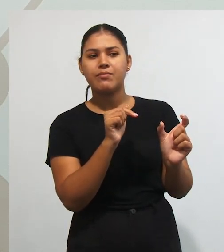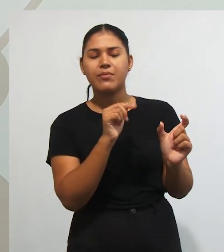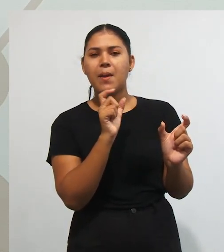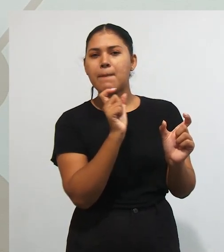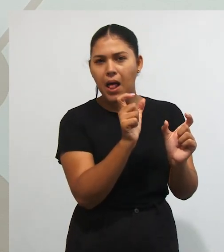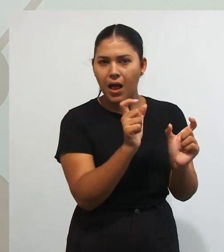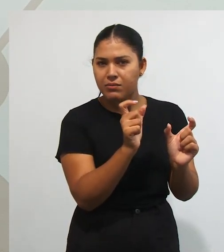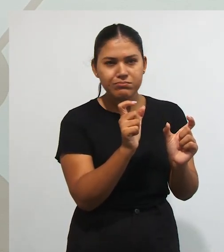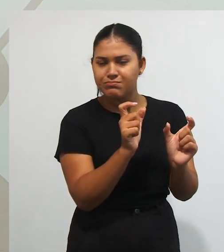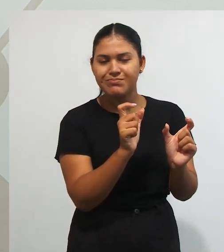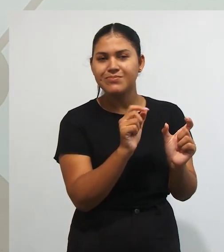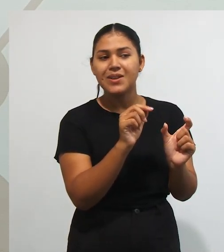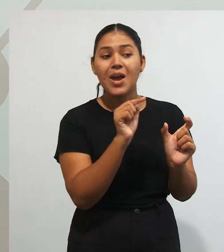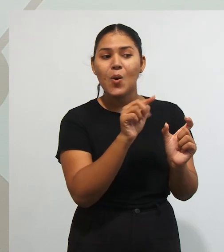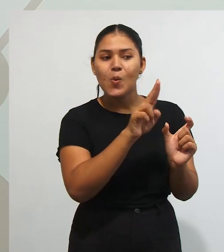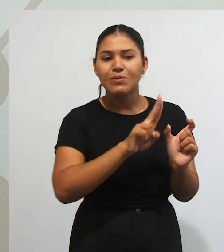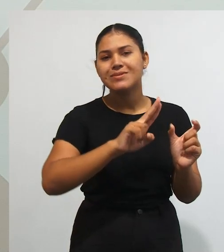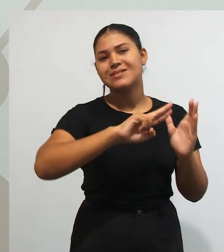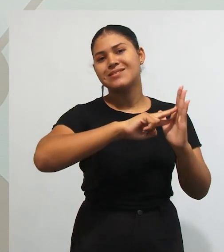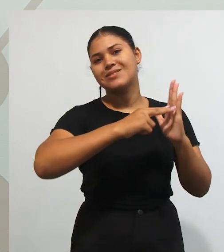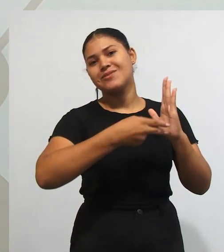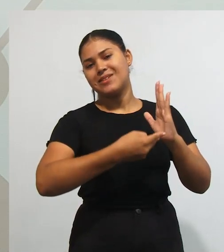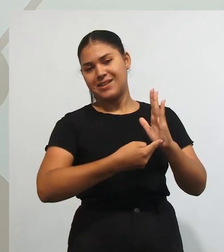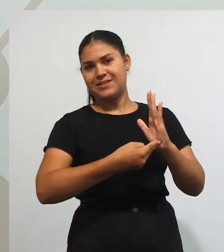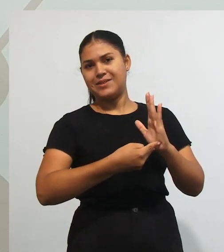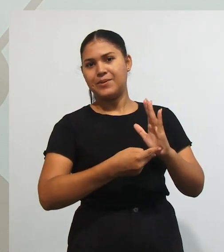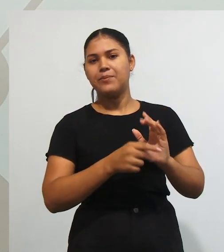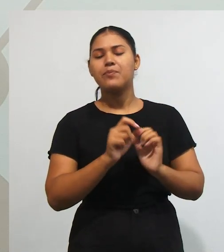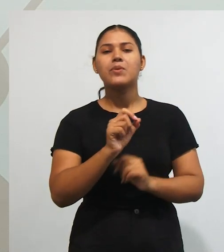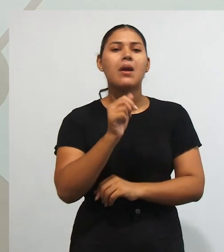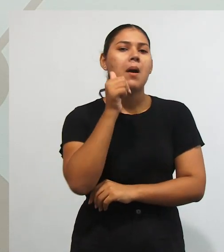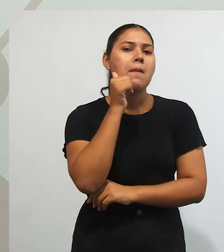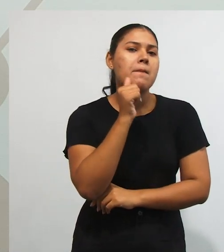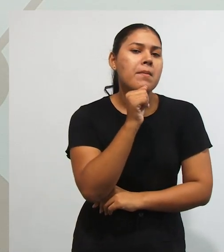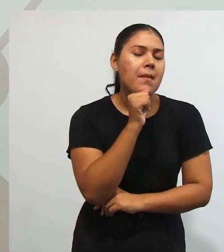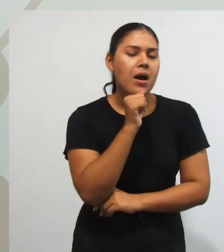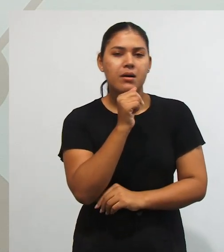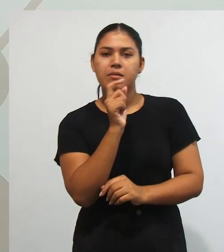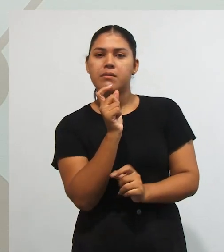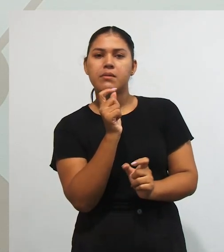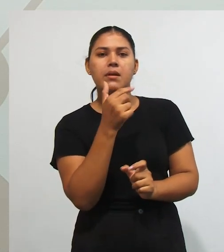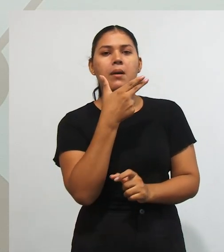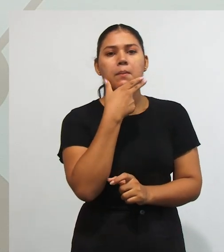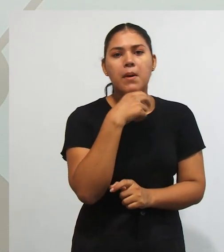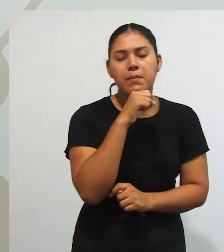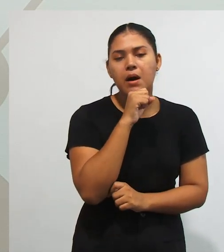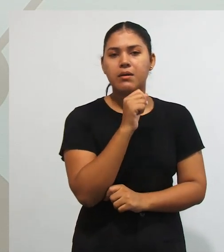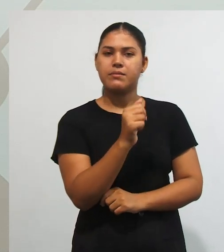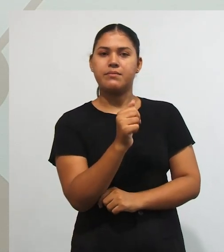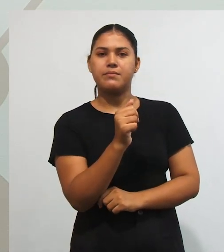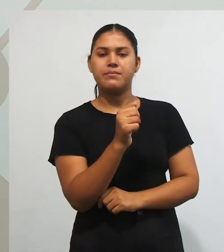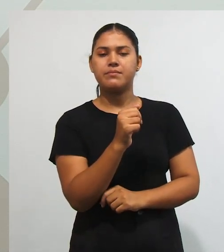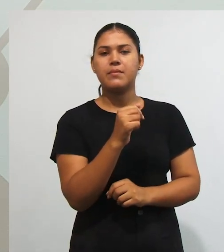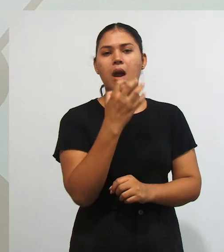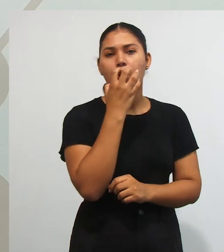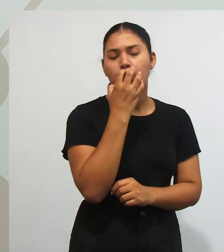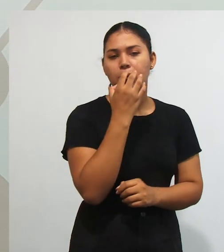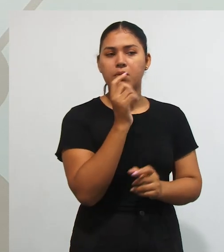palavra, ele fala significados. E esses significados é que vão constituí-lo